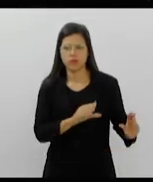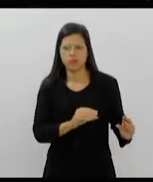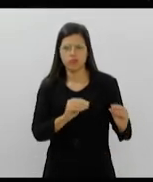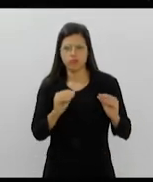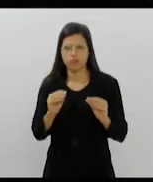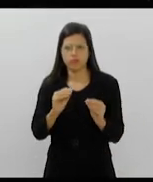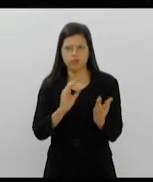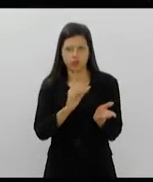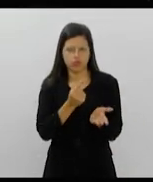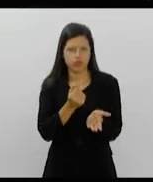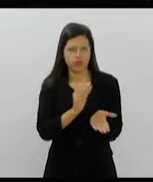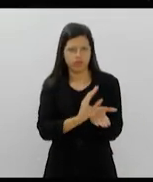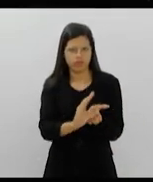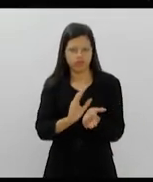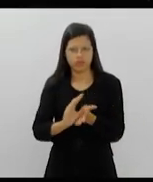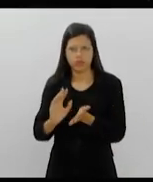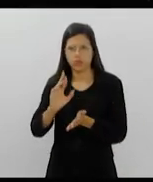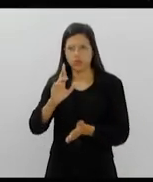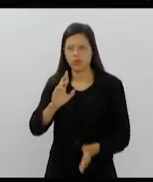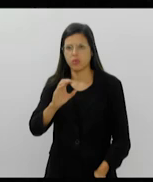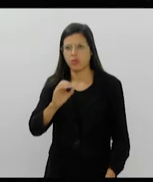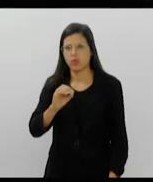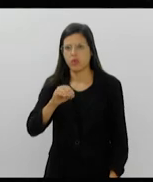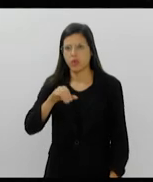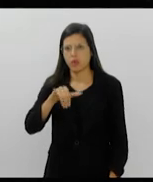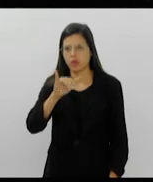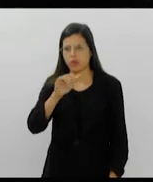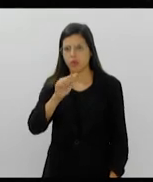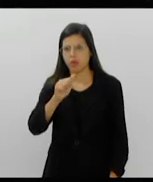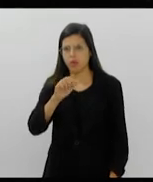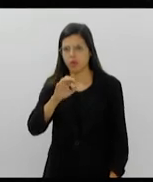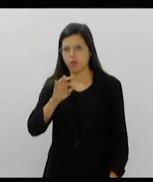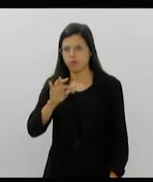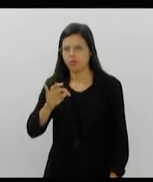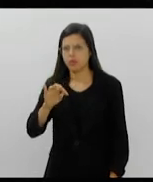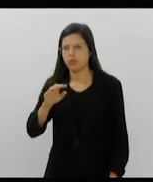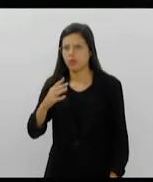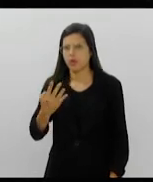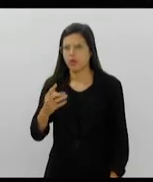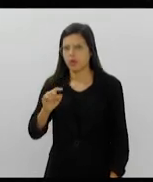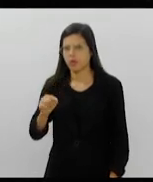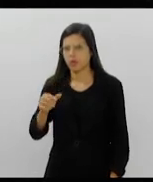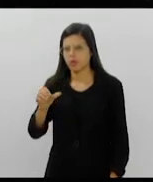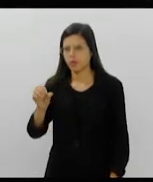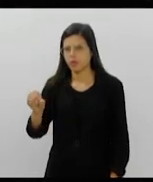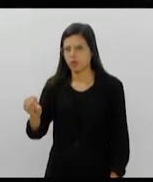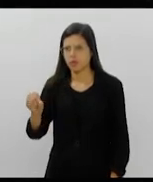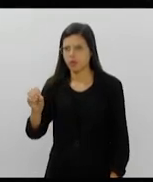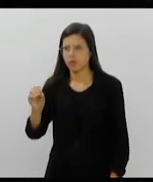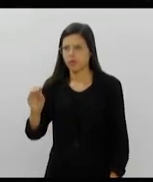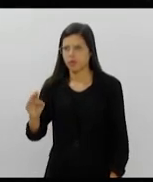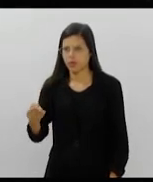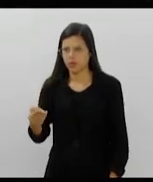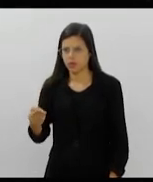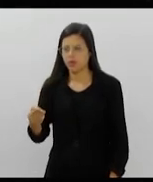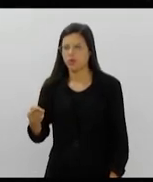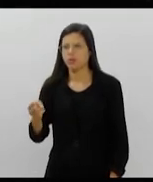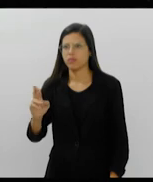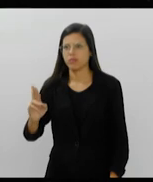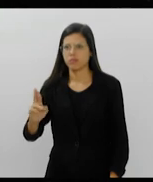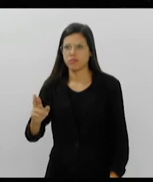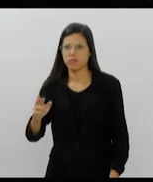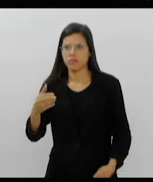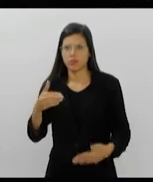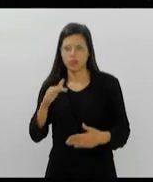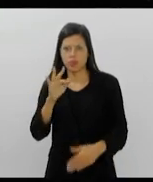participação especial no montante de 4,9 bilhões de reais do Fundo Único